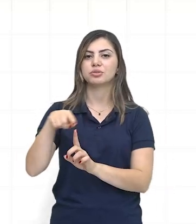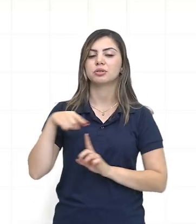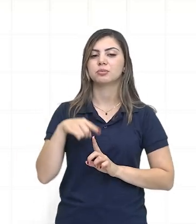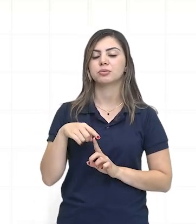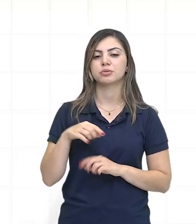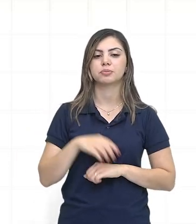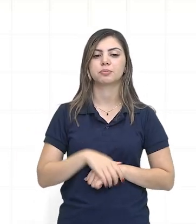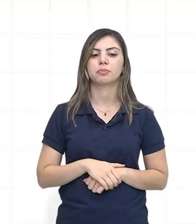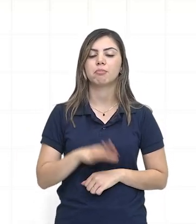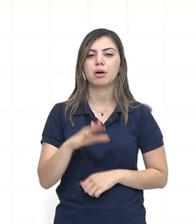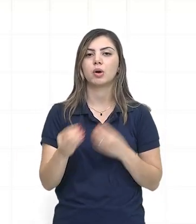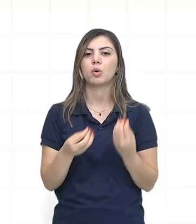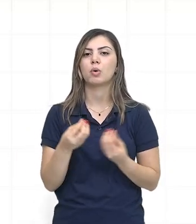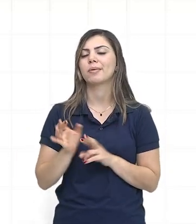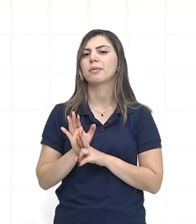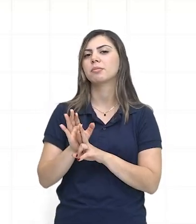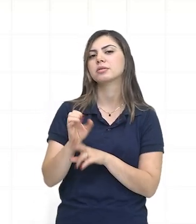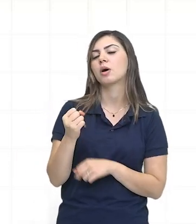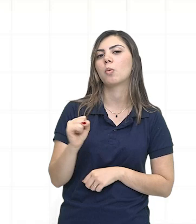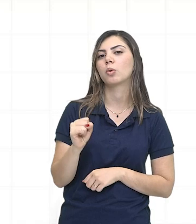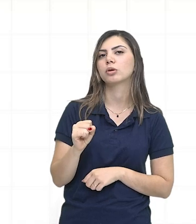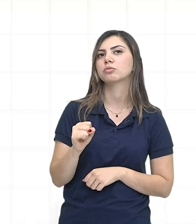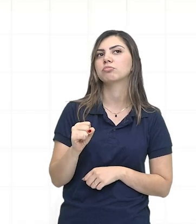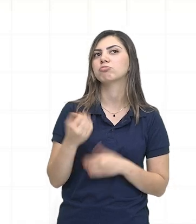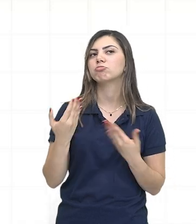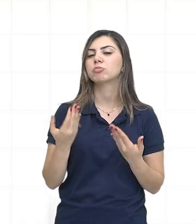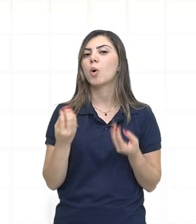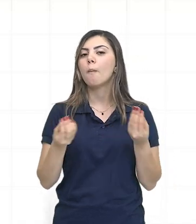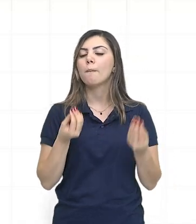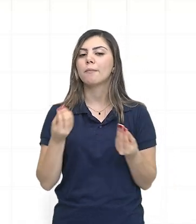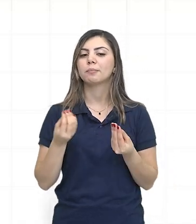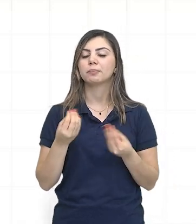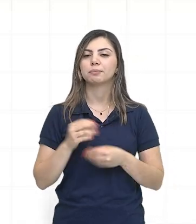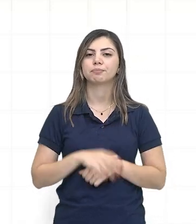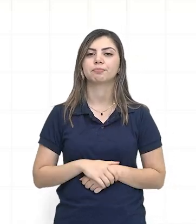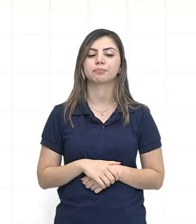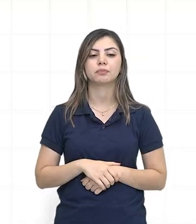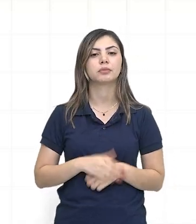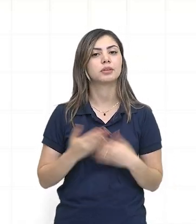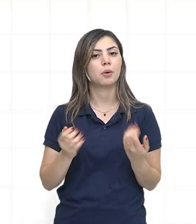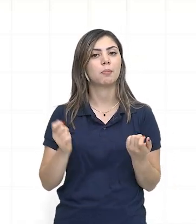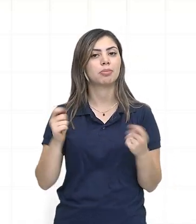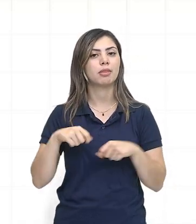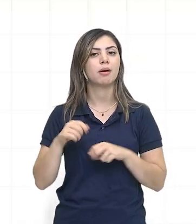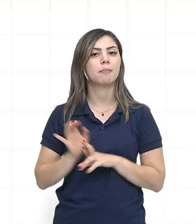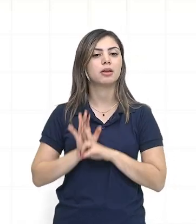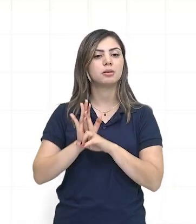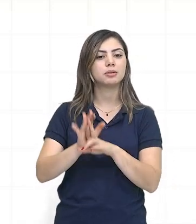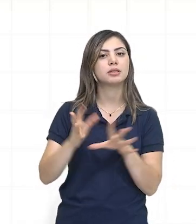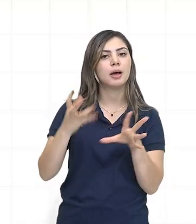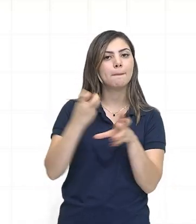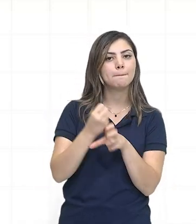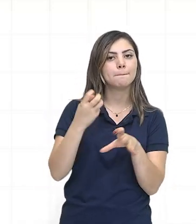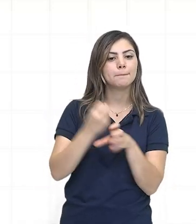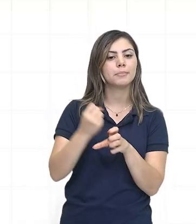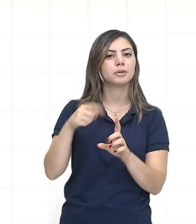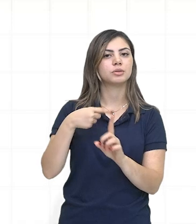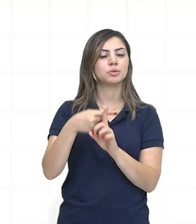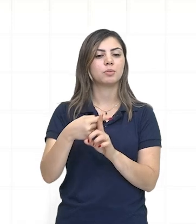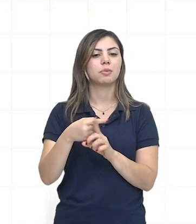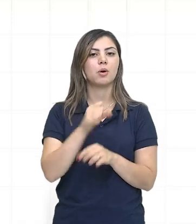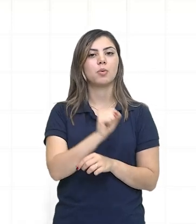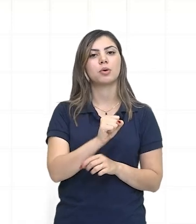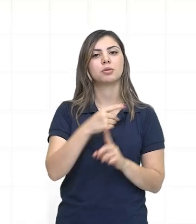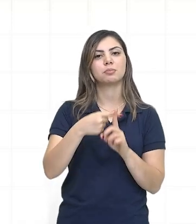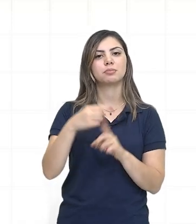Como é que eu posso representar o 8? O 8, eu posso representar ele através de uma soma, ó. 8